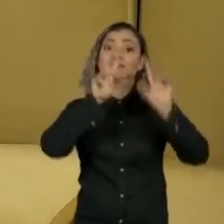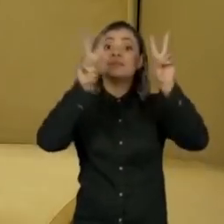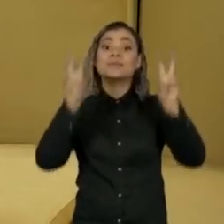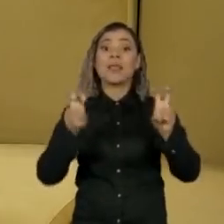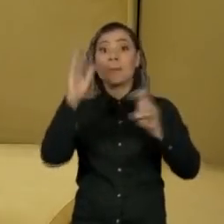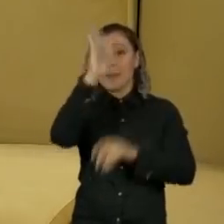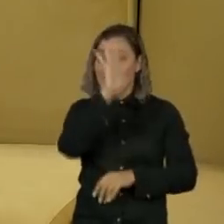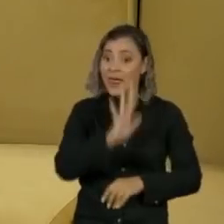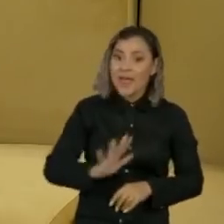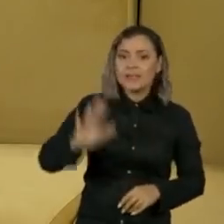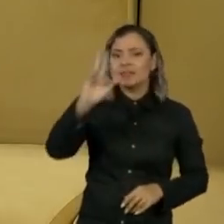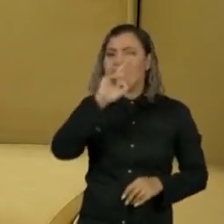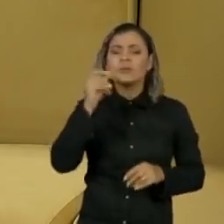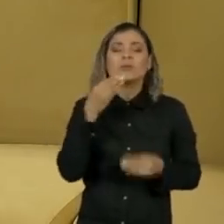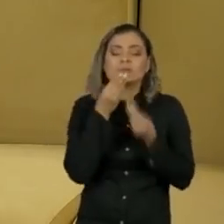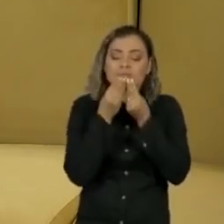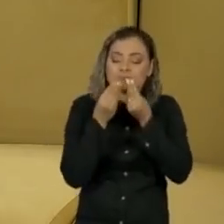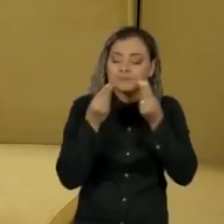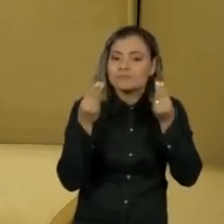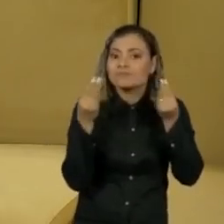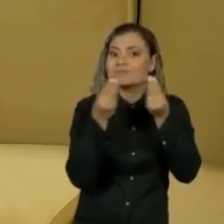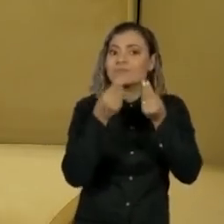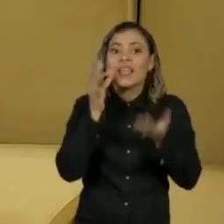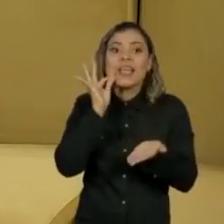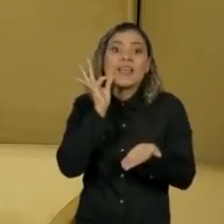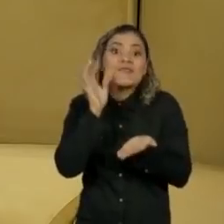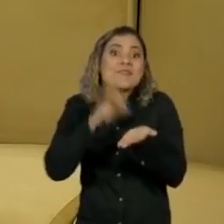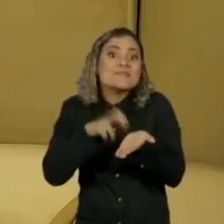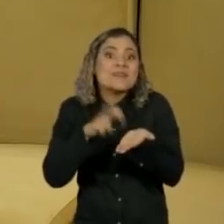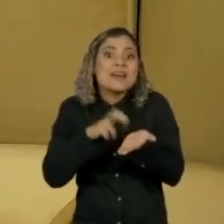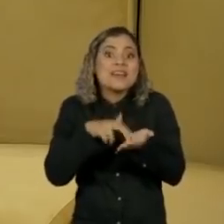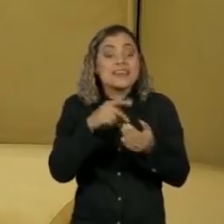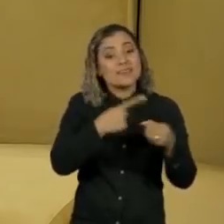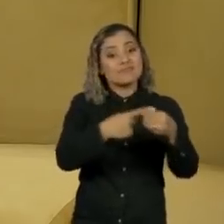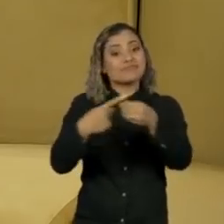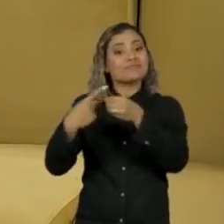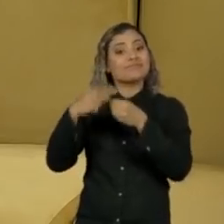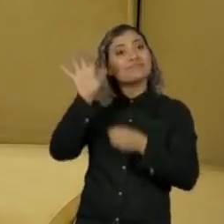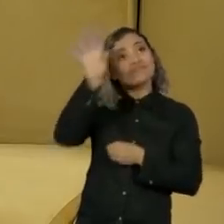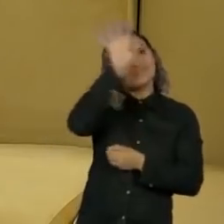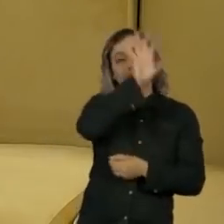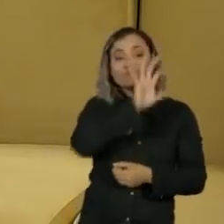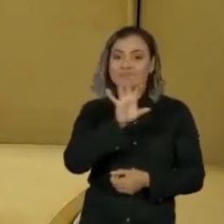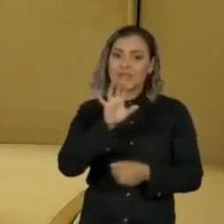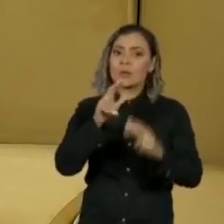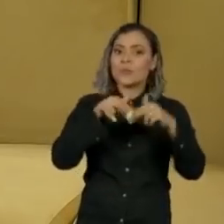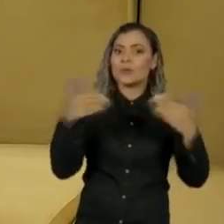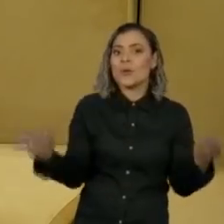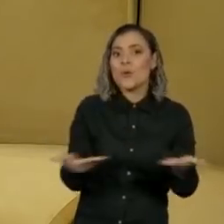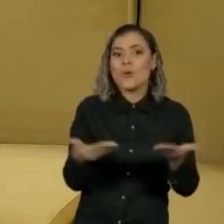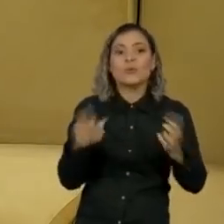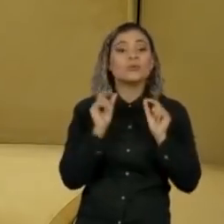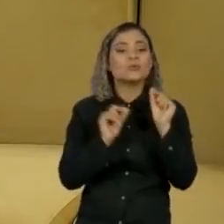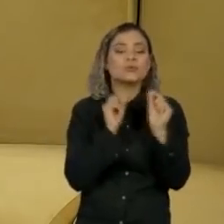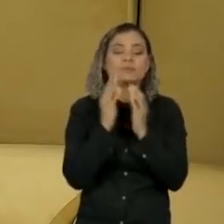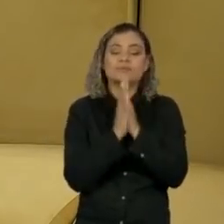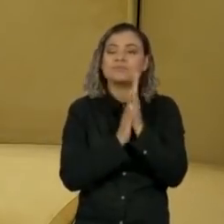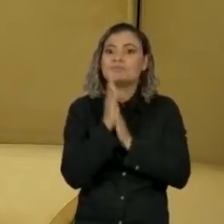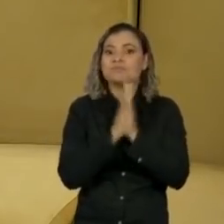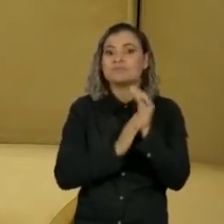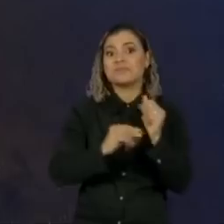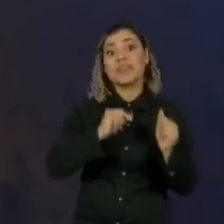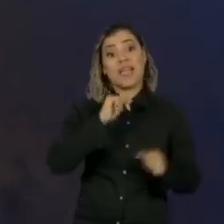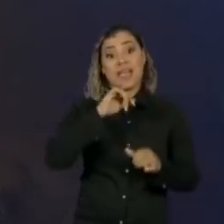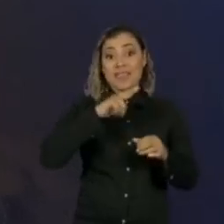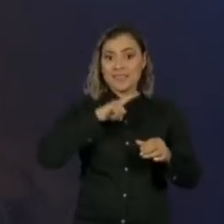pelo Brasil para saborear os cafés da manhã regionais. E hoje a gente vai se deliciar com os quitutes da